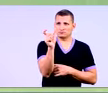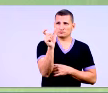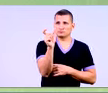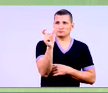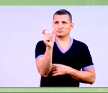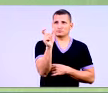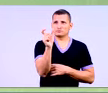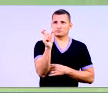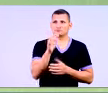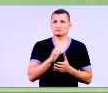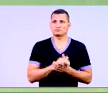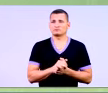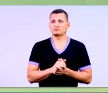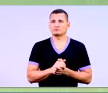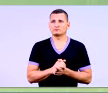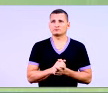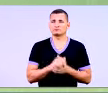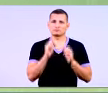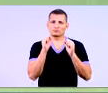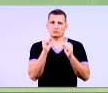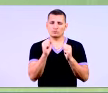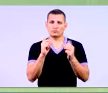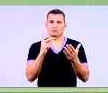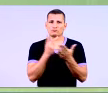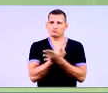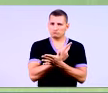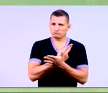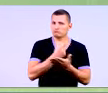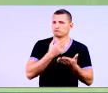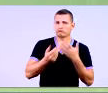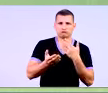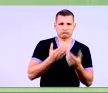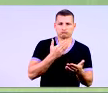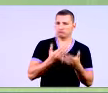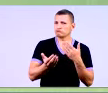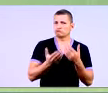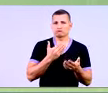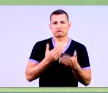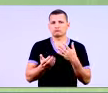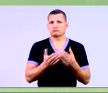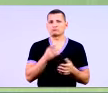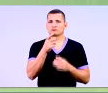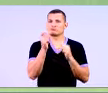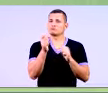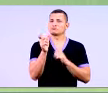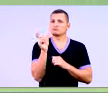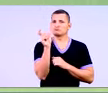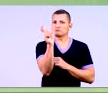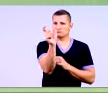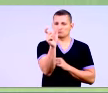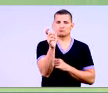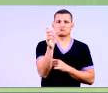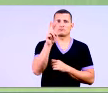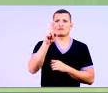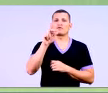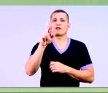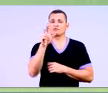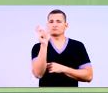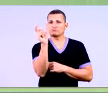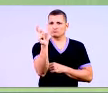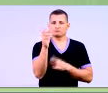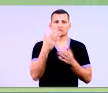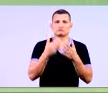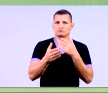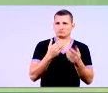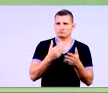pode acontecer em qualquer momento você pode declarar em qualquer momento porque ao se declarar a variável a única